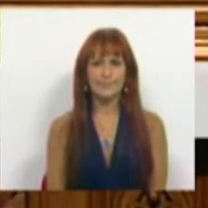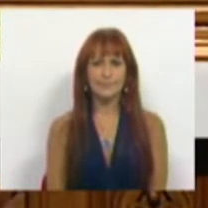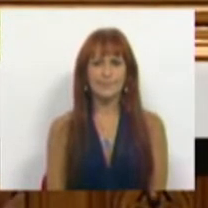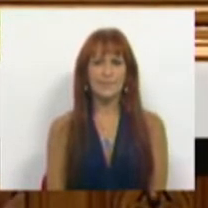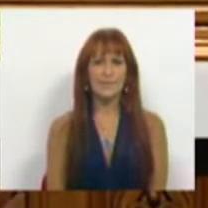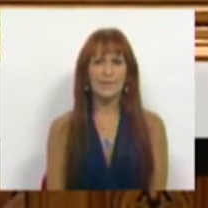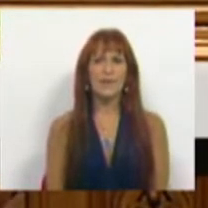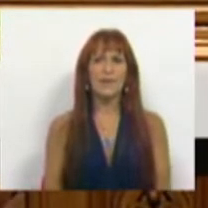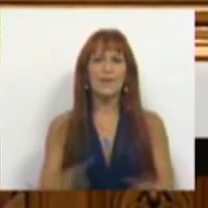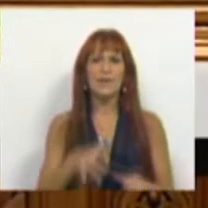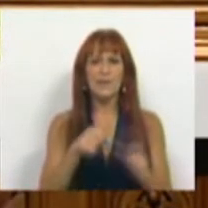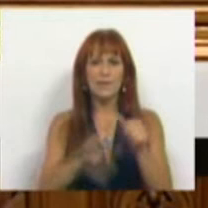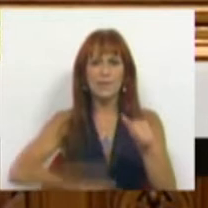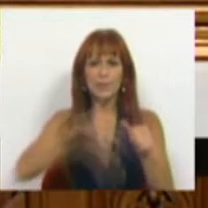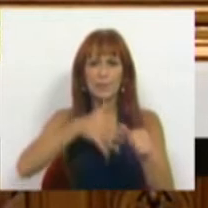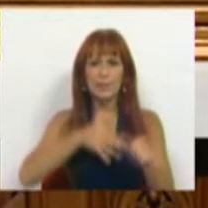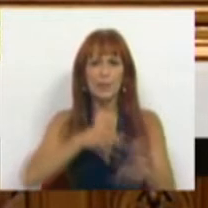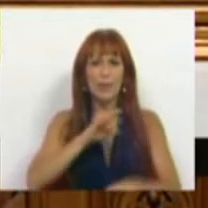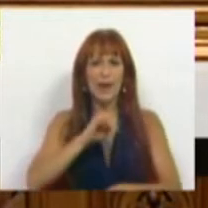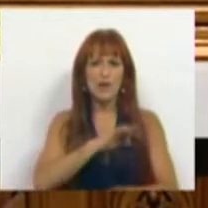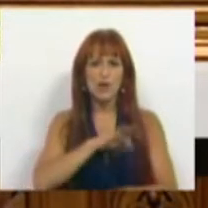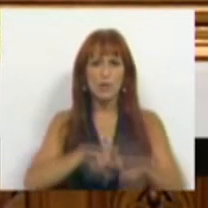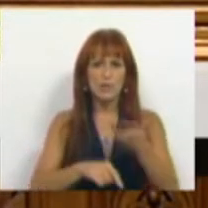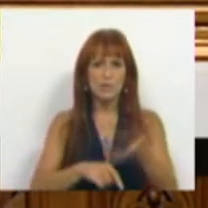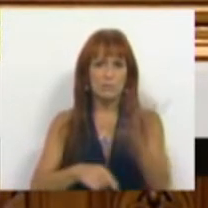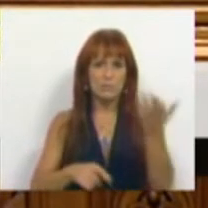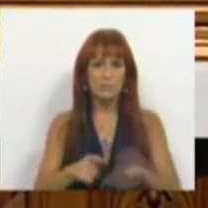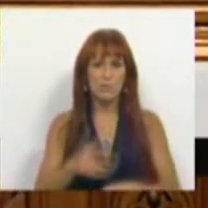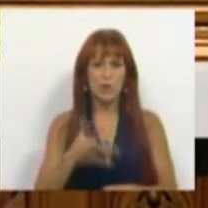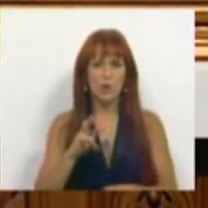Para uma intervenção em nome do Partido Socialista, Sr. Deputado Diogo Leão.